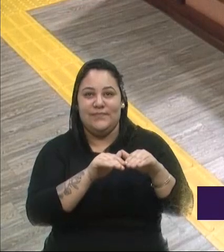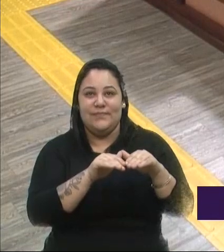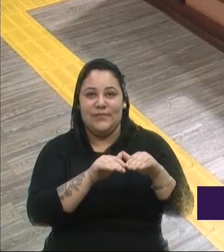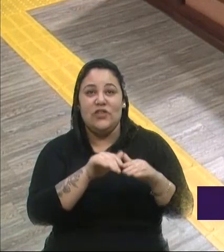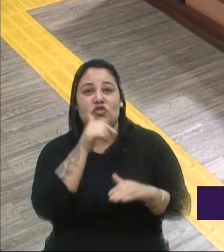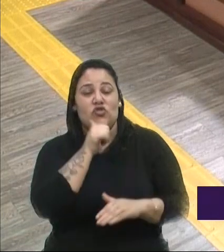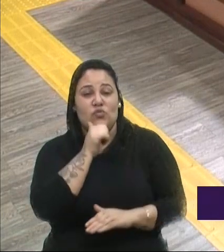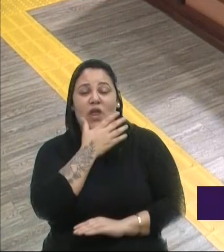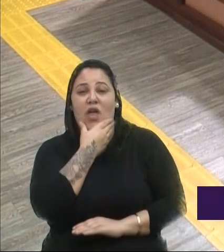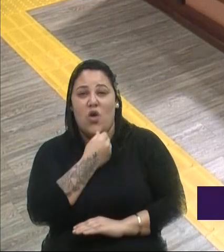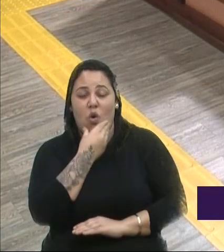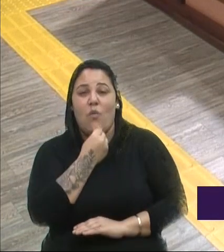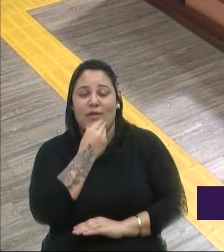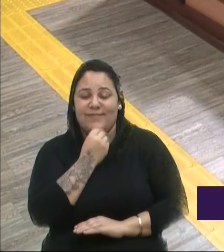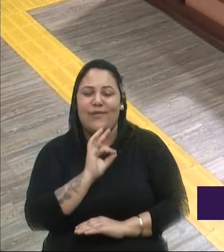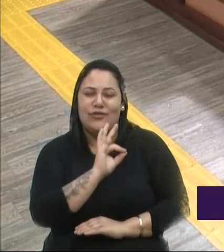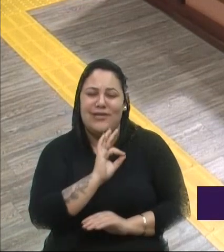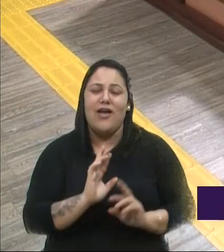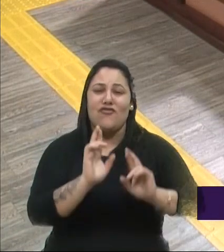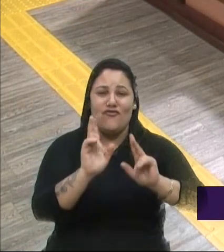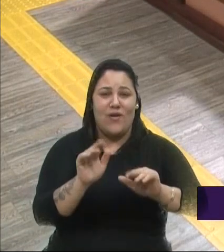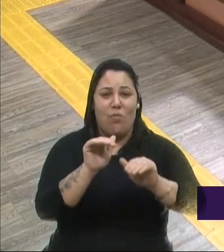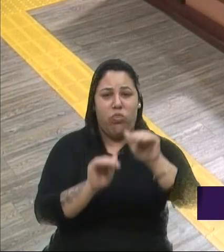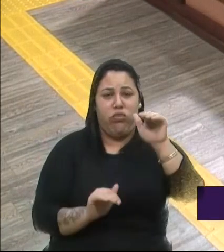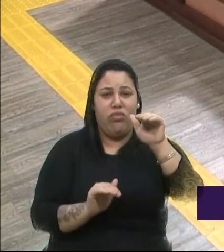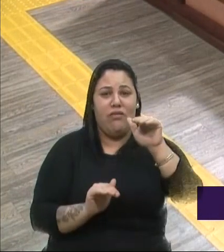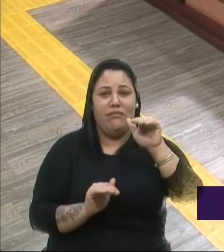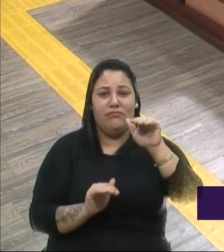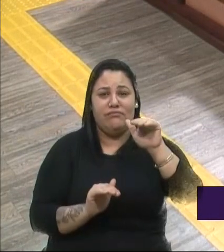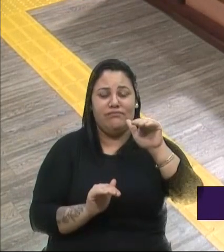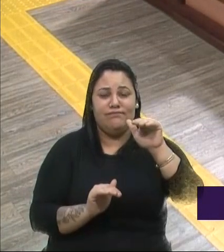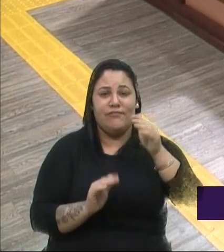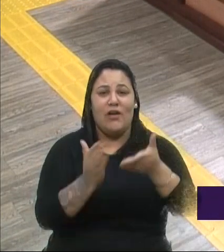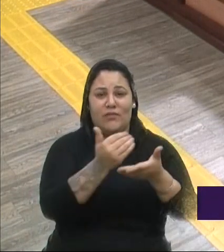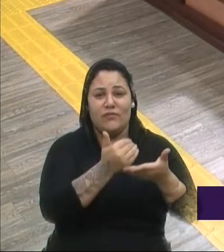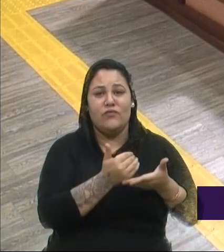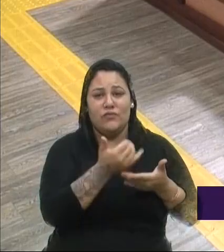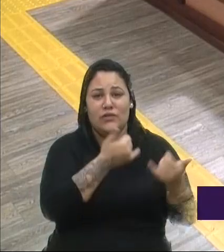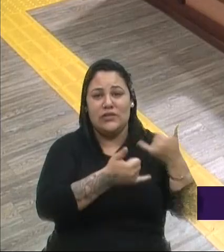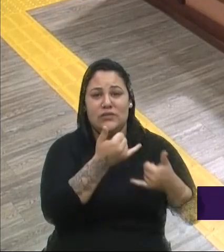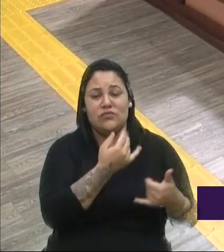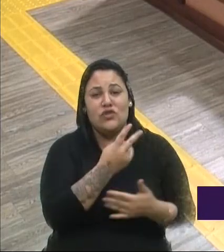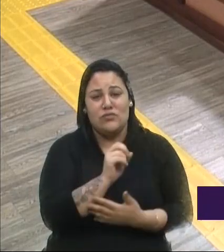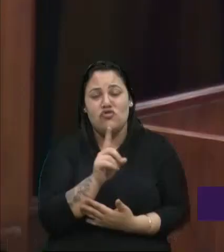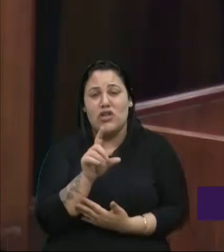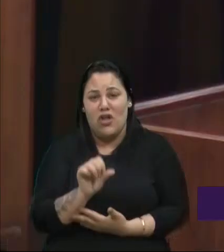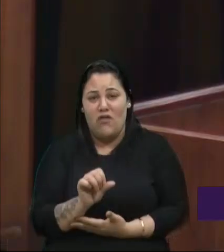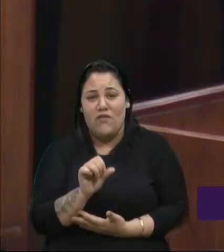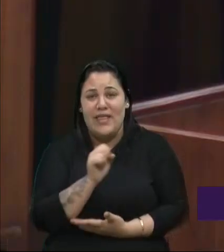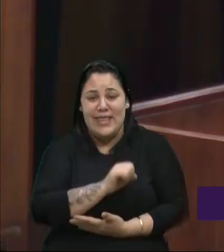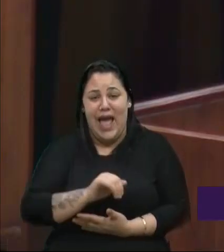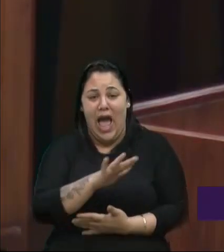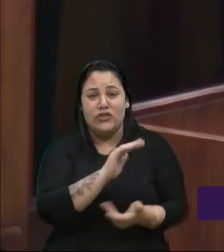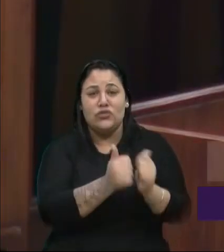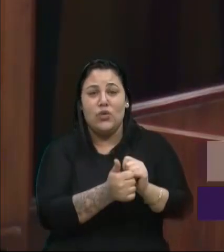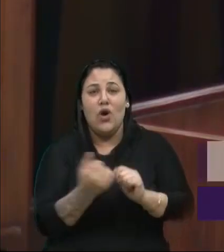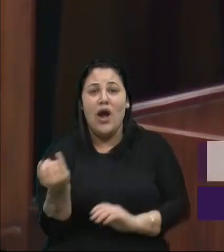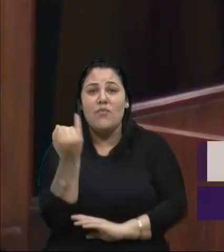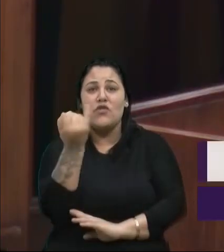do Fórum Econômico Mundial de 2019. No que tange o esporte, cabe salientar que